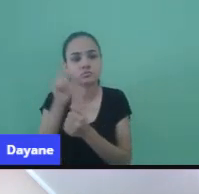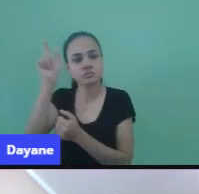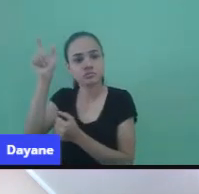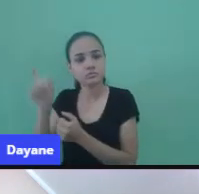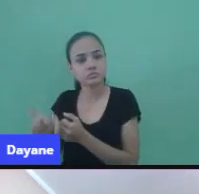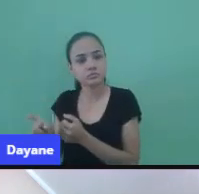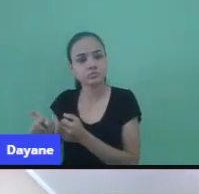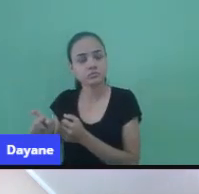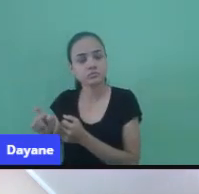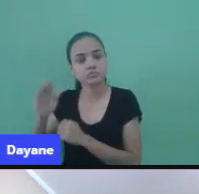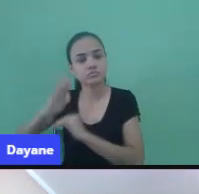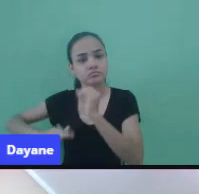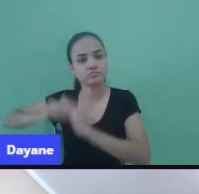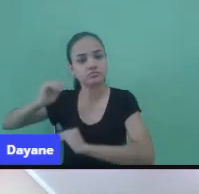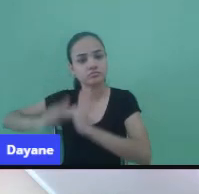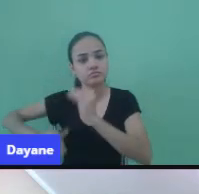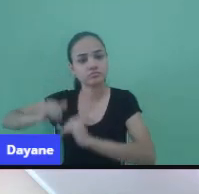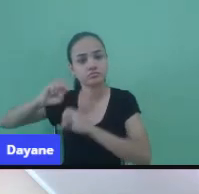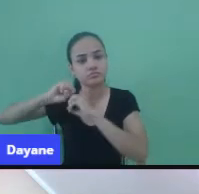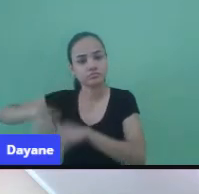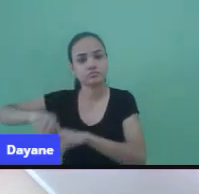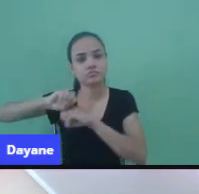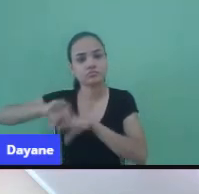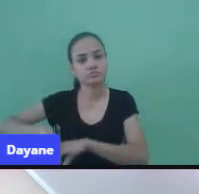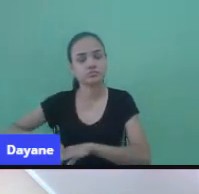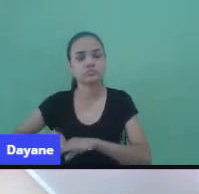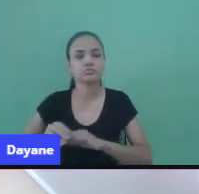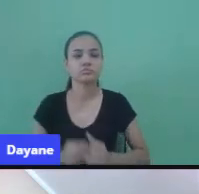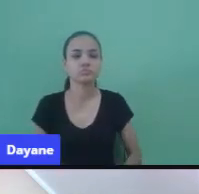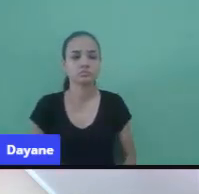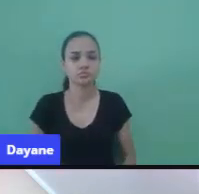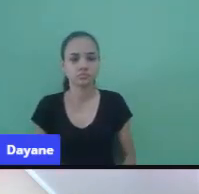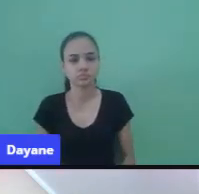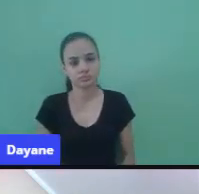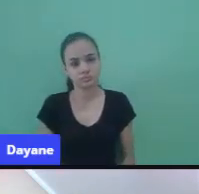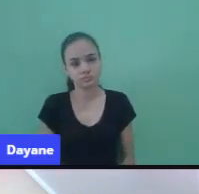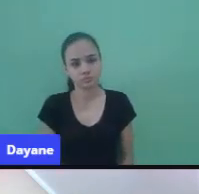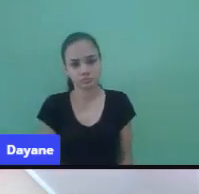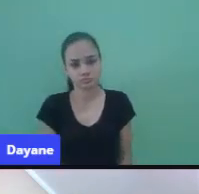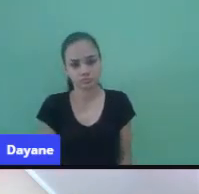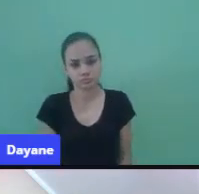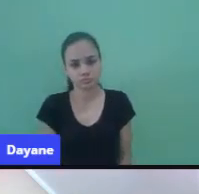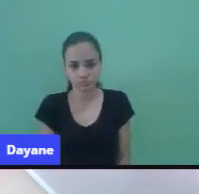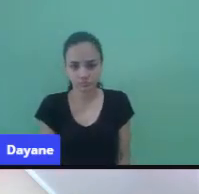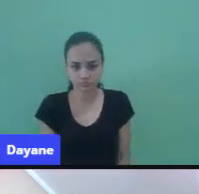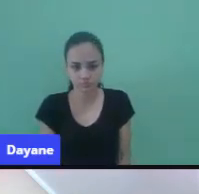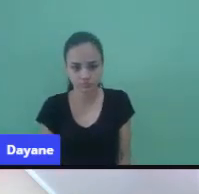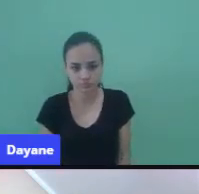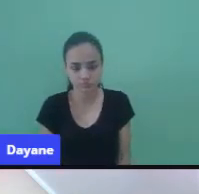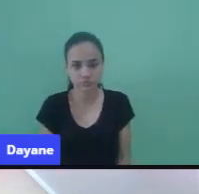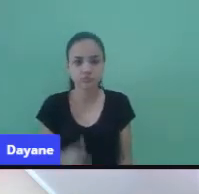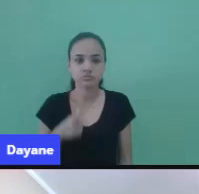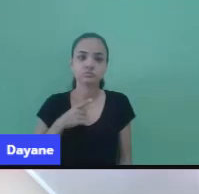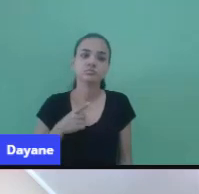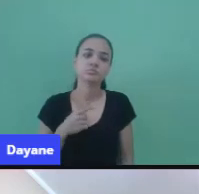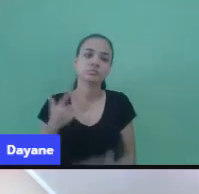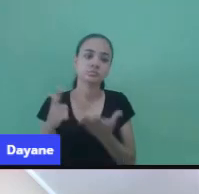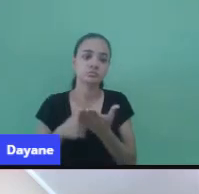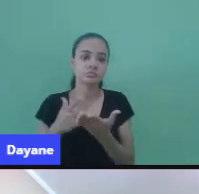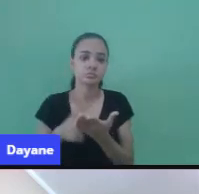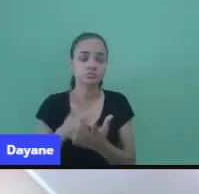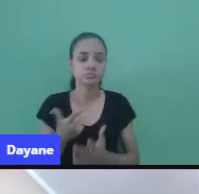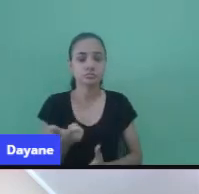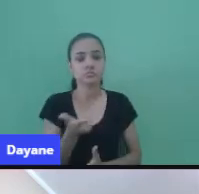aí nos bichos do cerrado. A gente tem um outro livro, que é o nosso livro